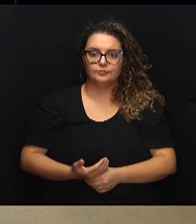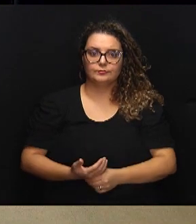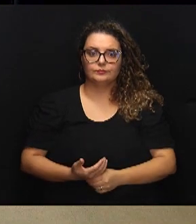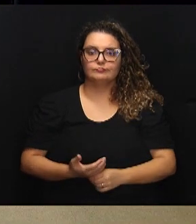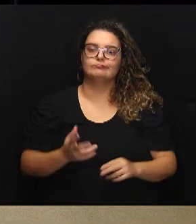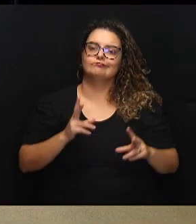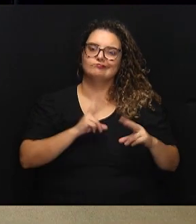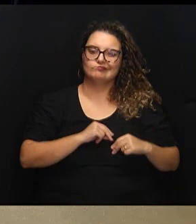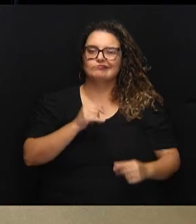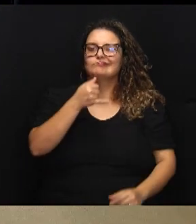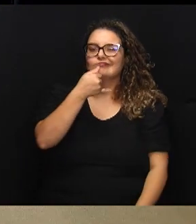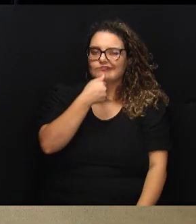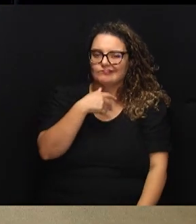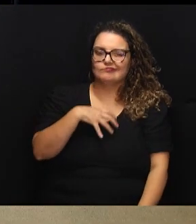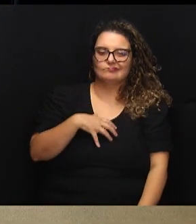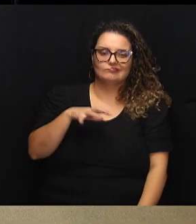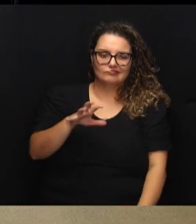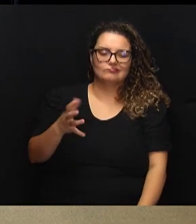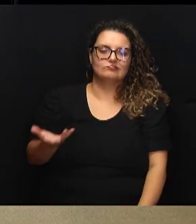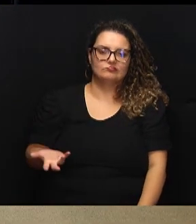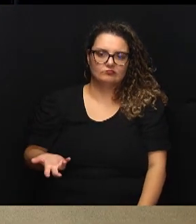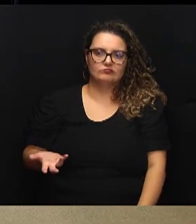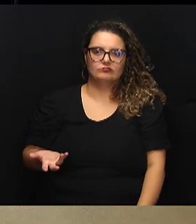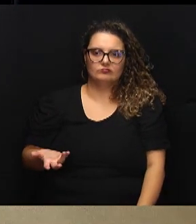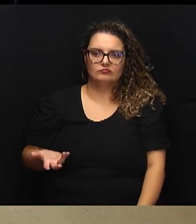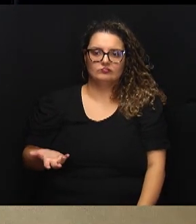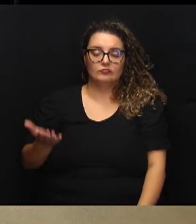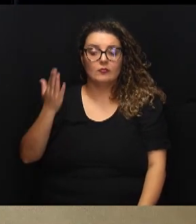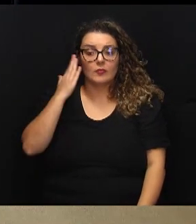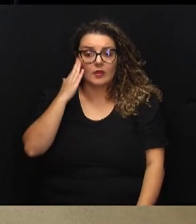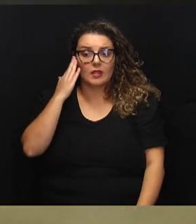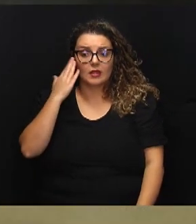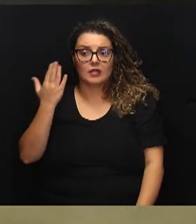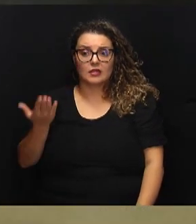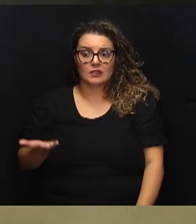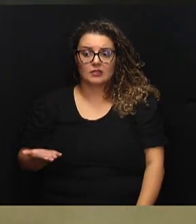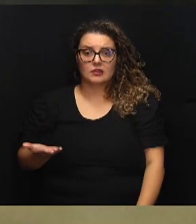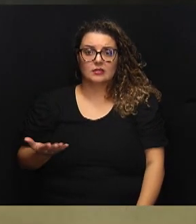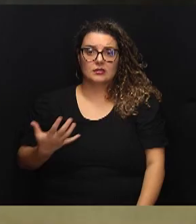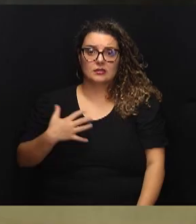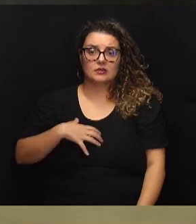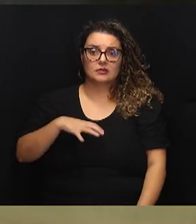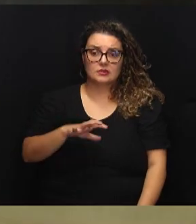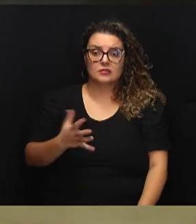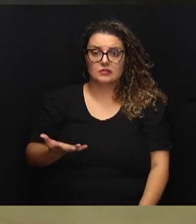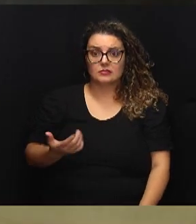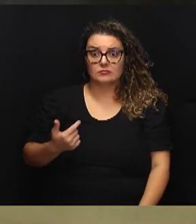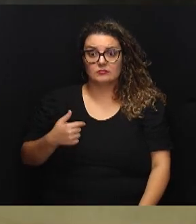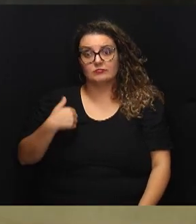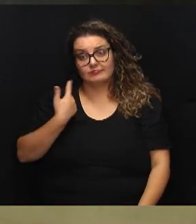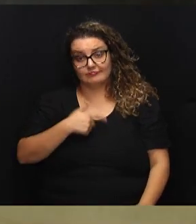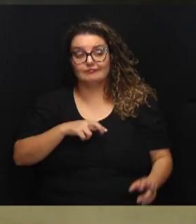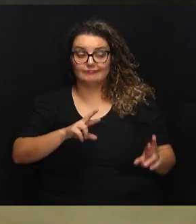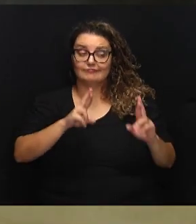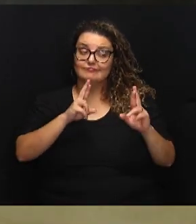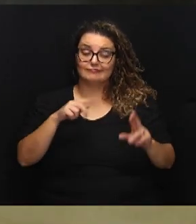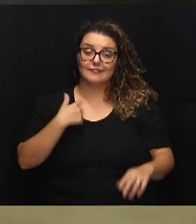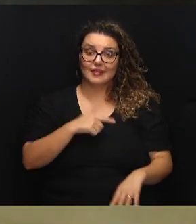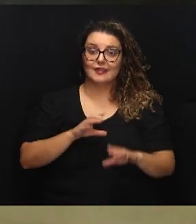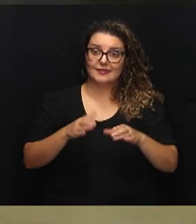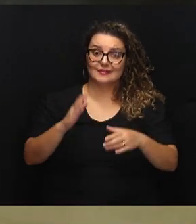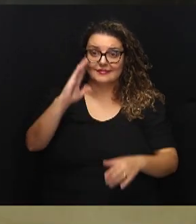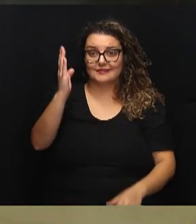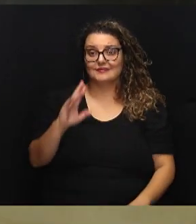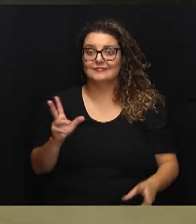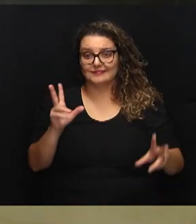é triste, lamentável, né, a gente entender essa situação, mas a gente espera, né, que a nossa seleção brasileira,